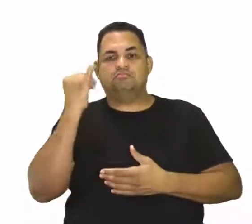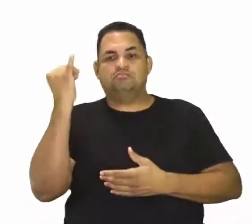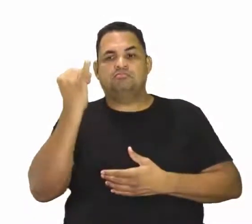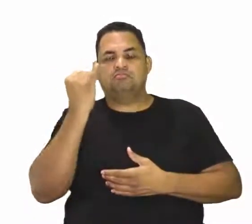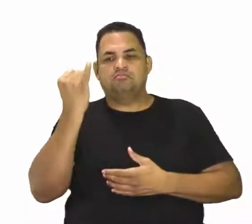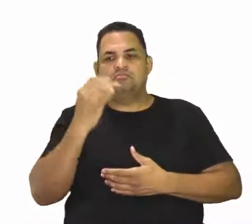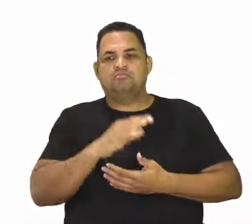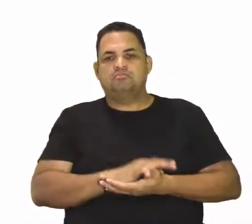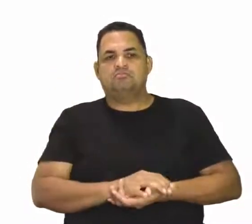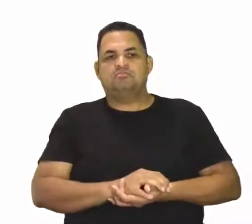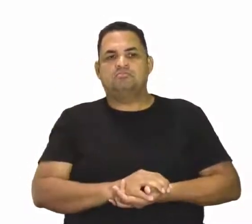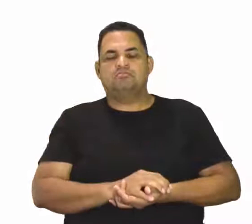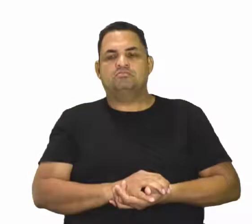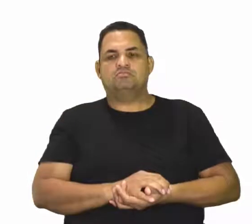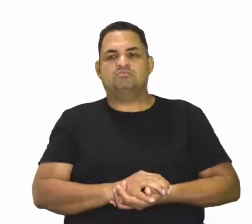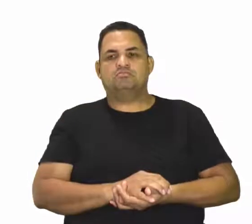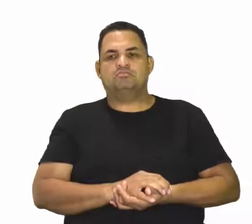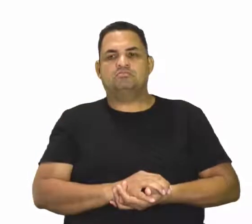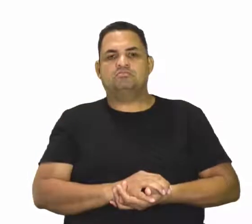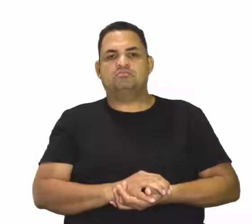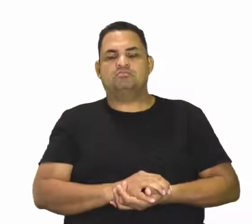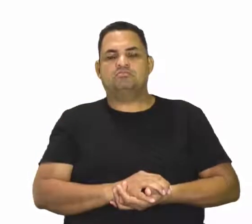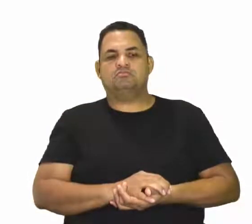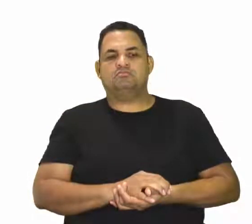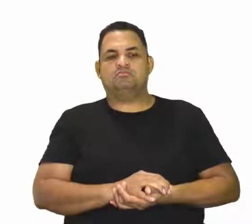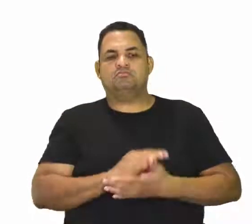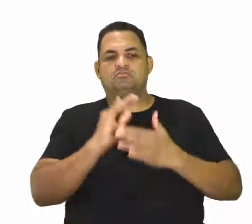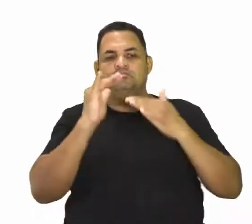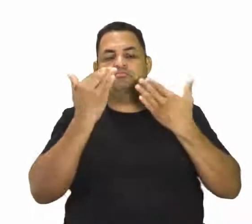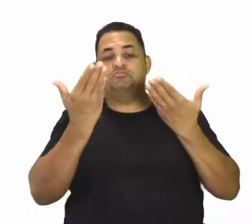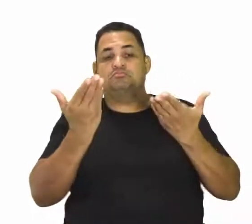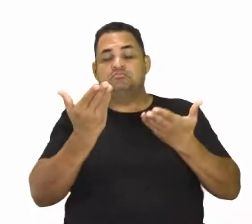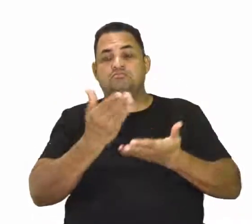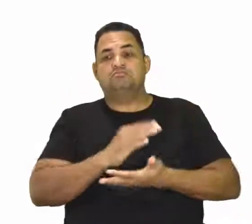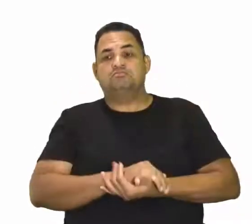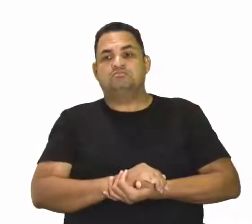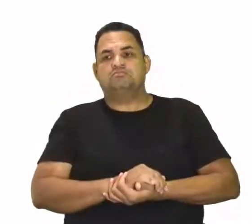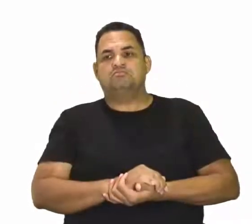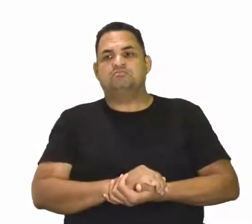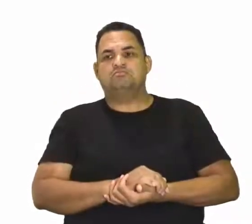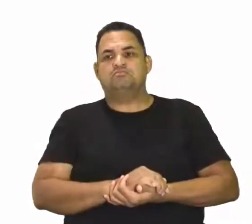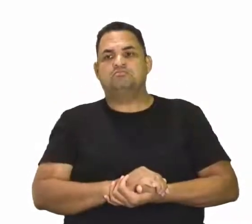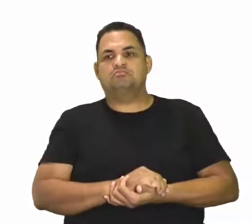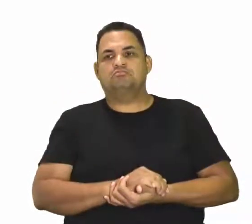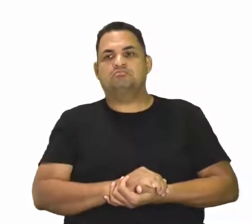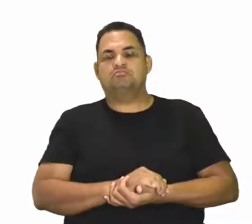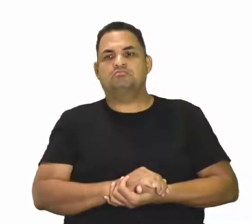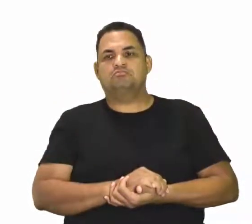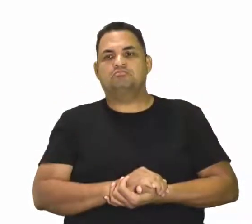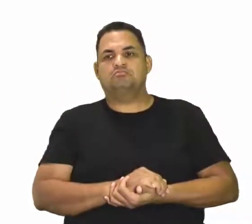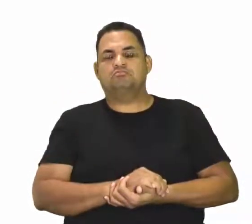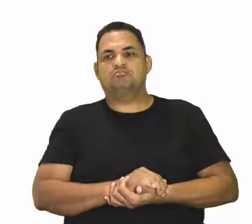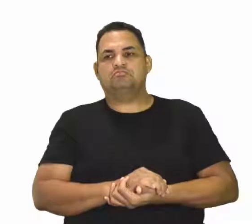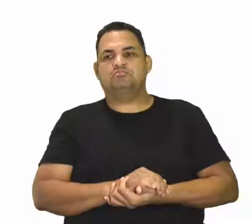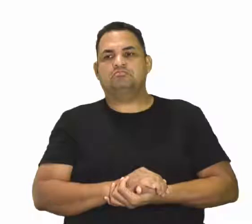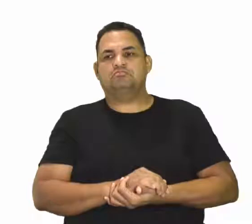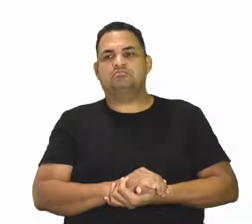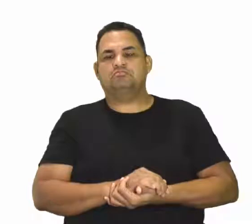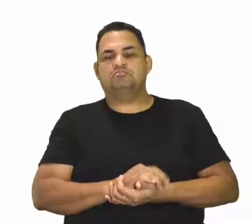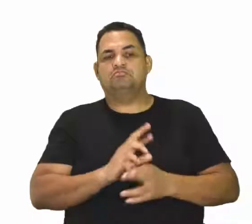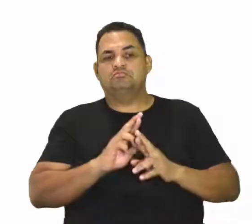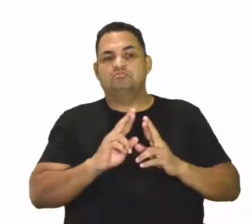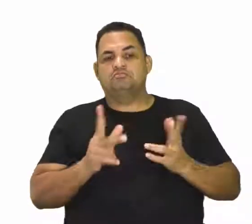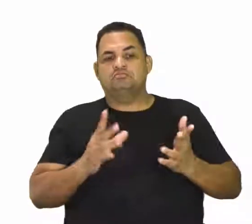importante. Ter atenção em relação a isso. Então, aqui, ó, nós temos